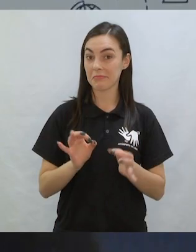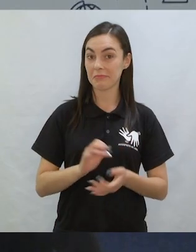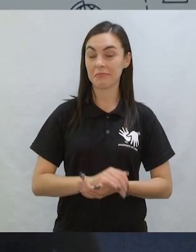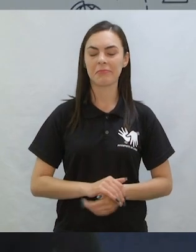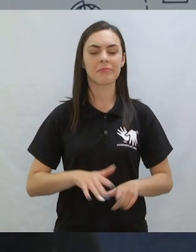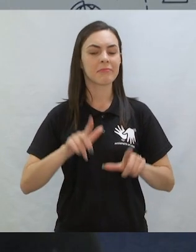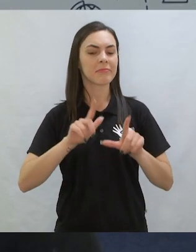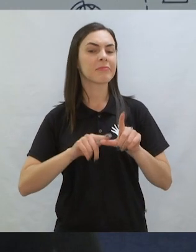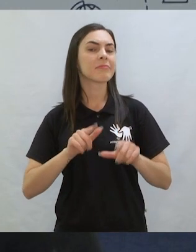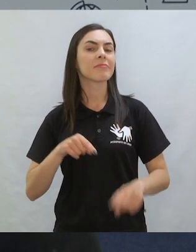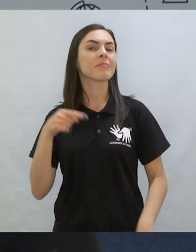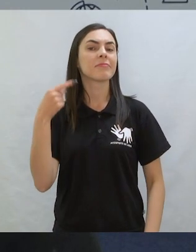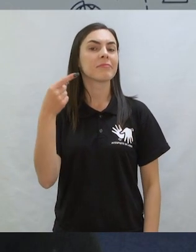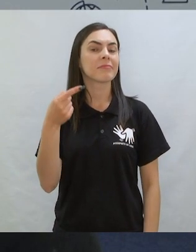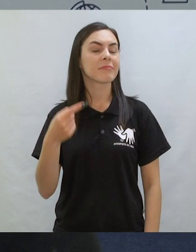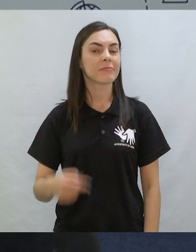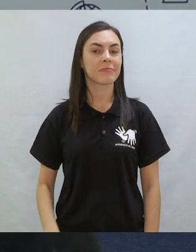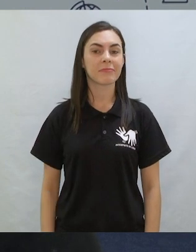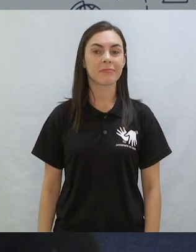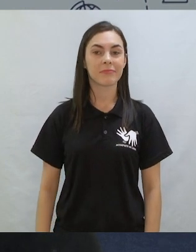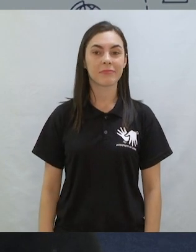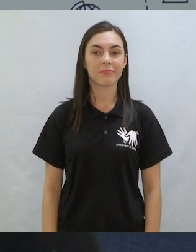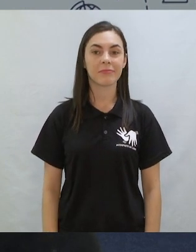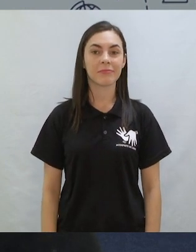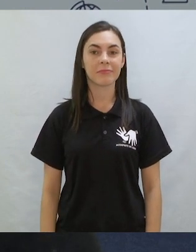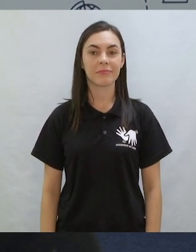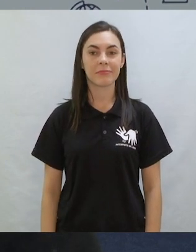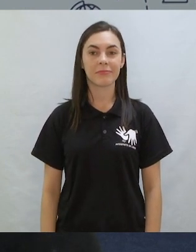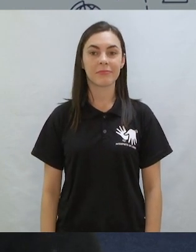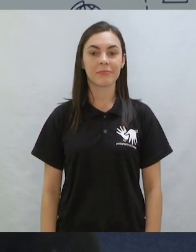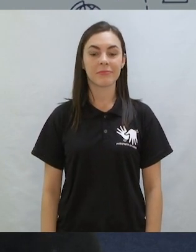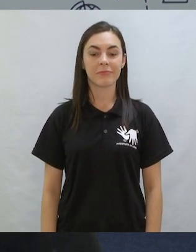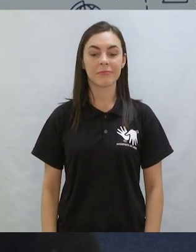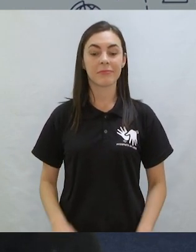Muito bem. A outra letra. Letra.